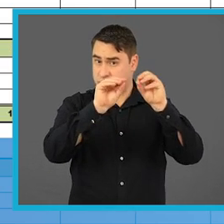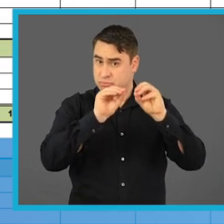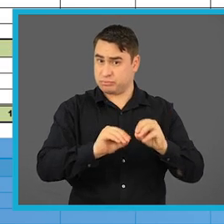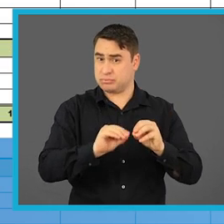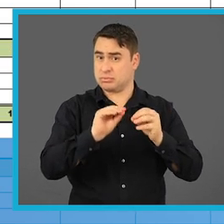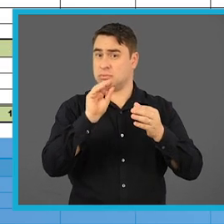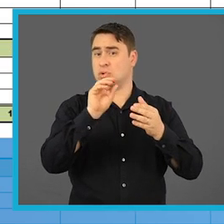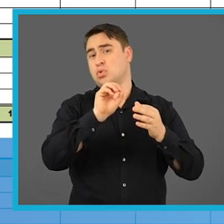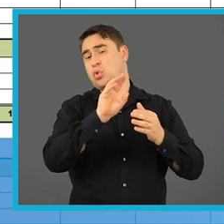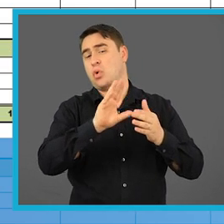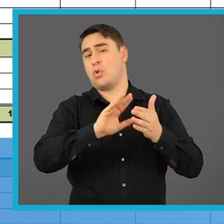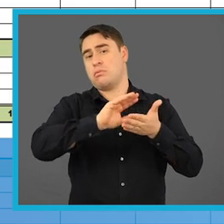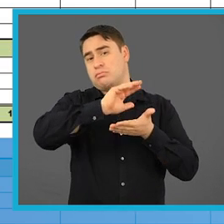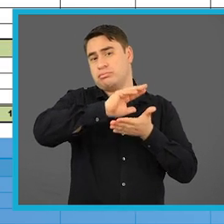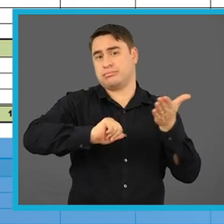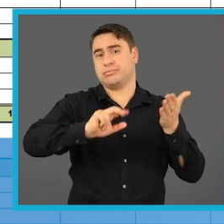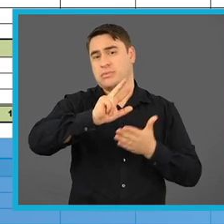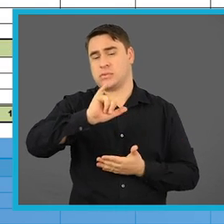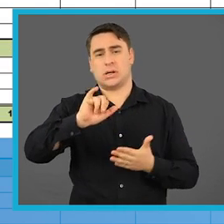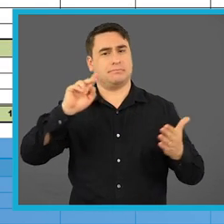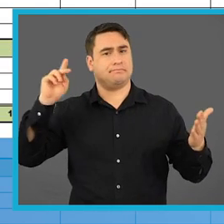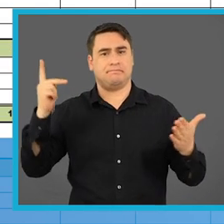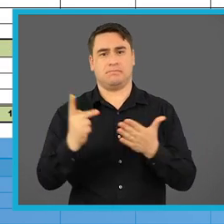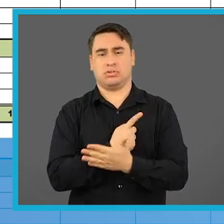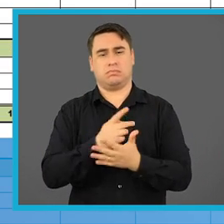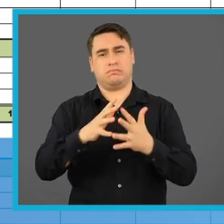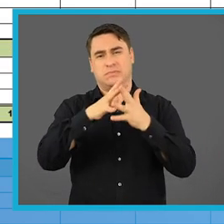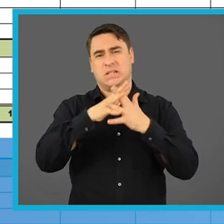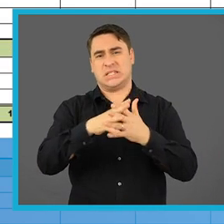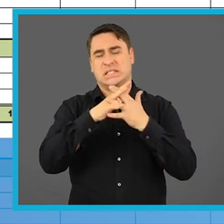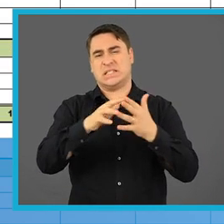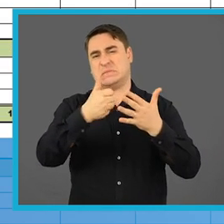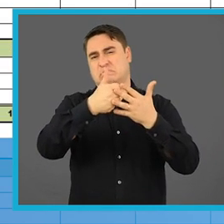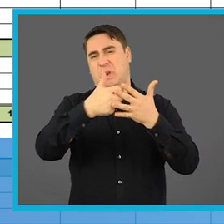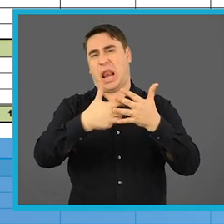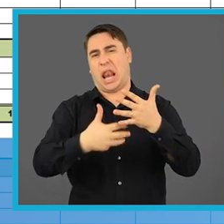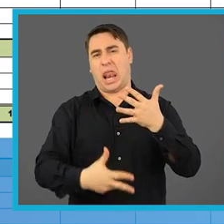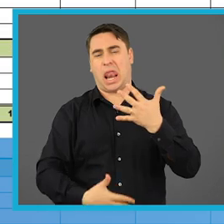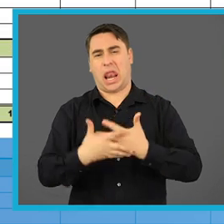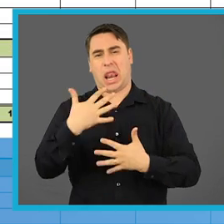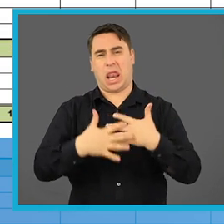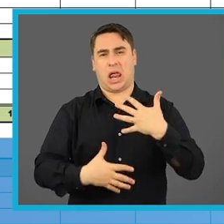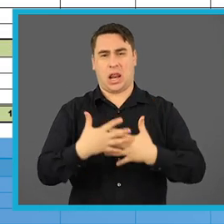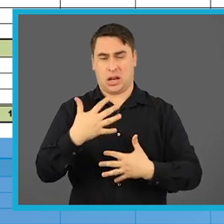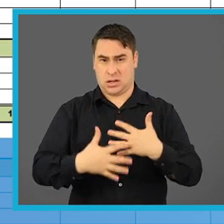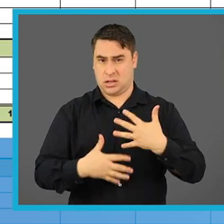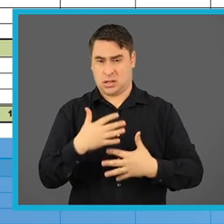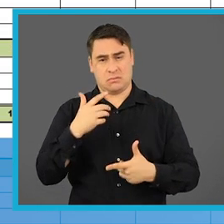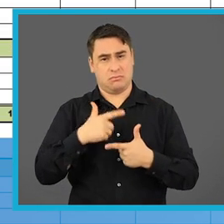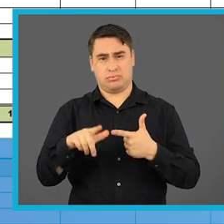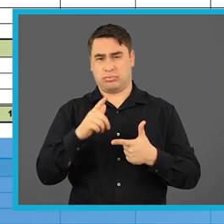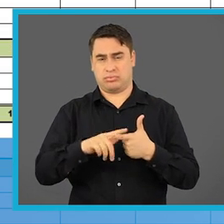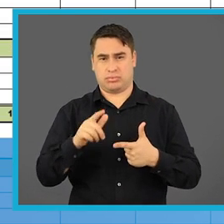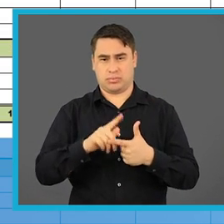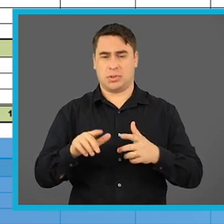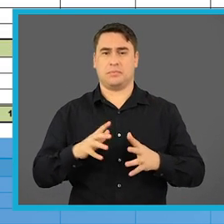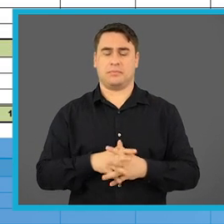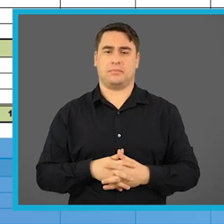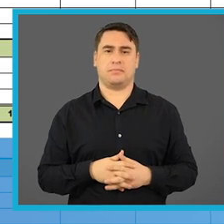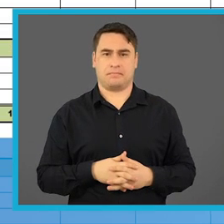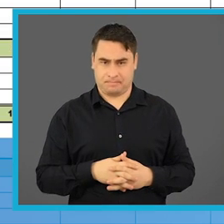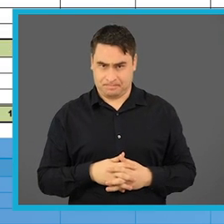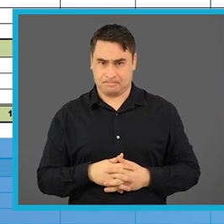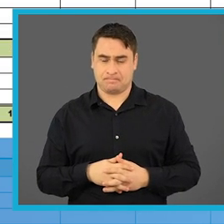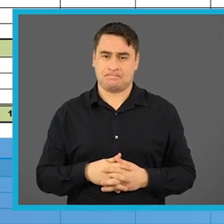ou inserir ou excluir, ela vai ocasionar erro nos resumos que lhe permitirá as análises